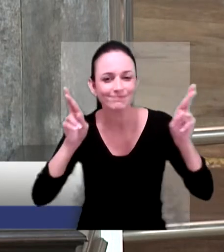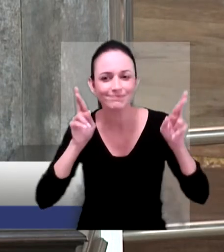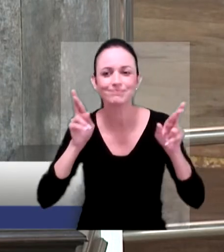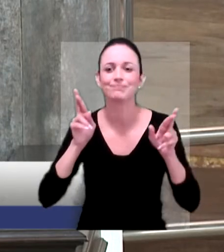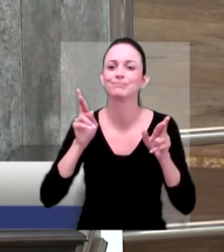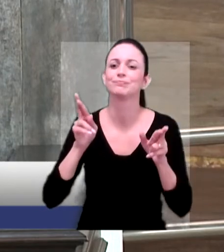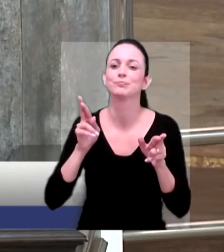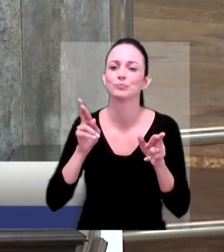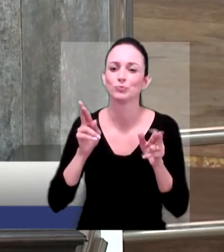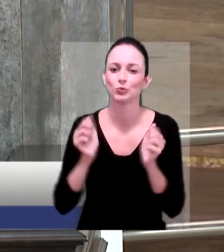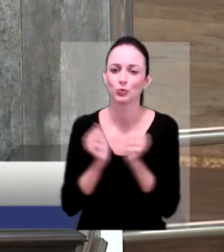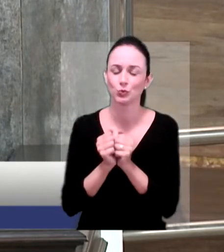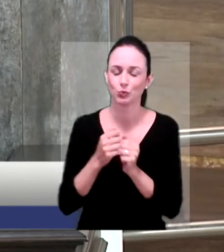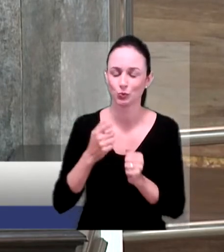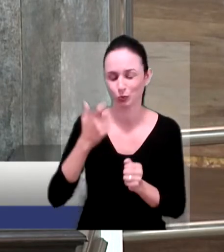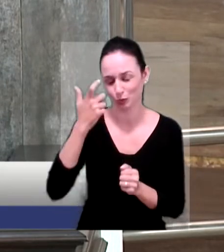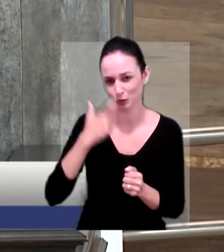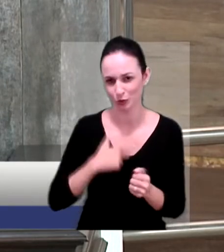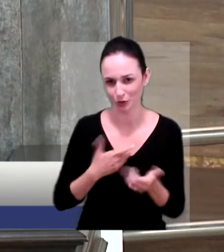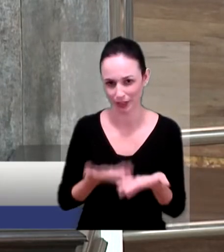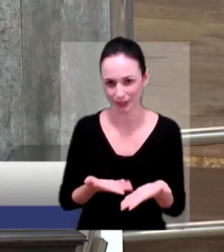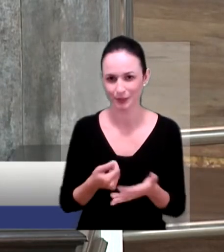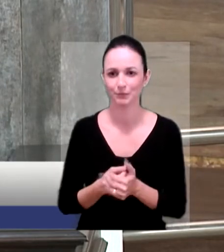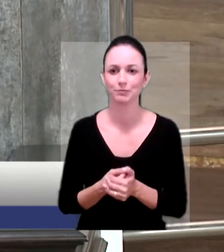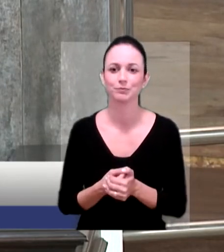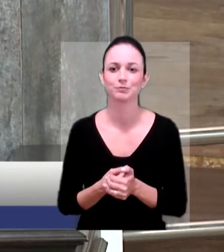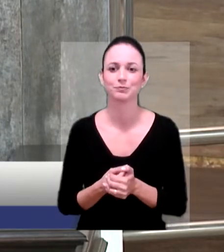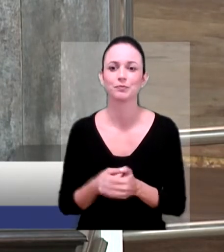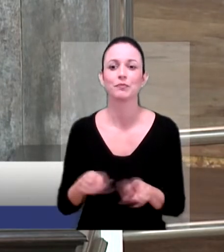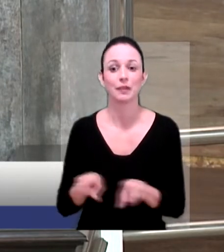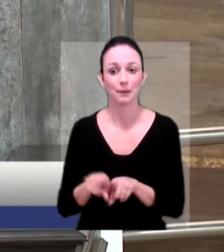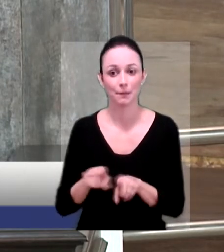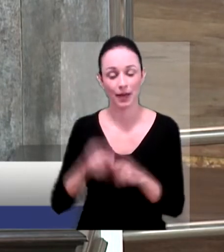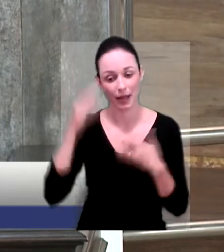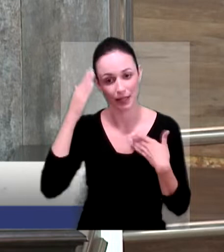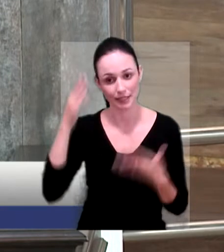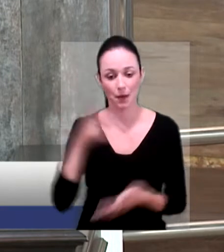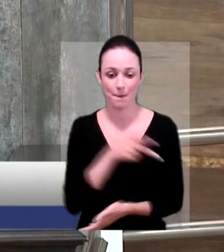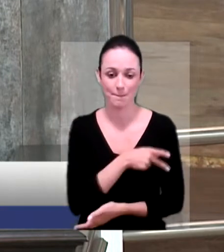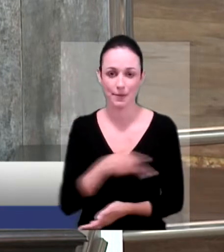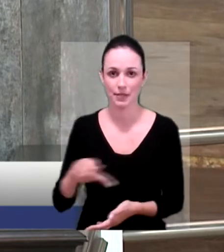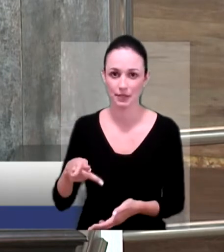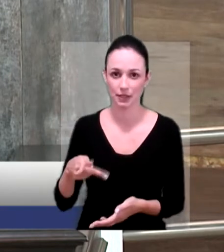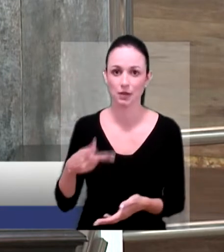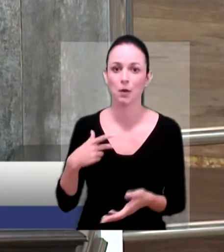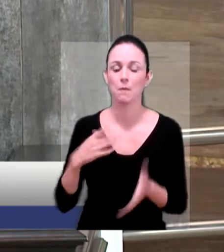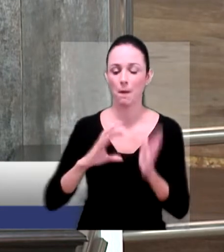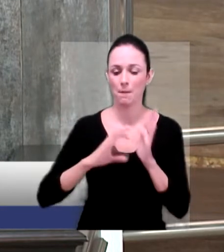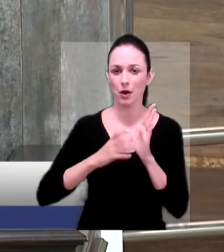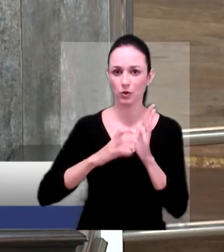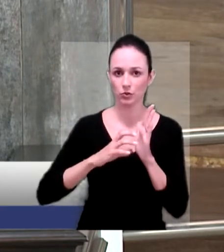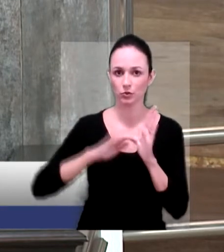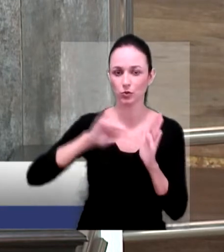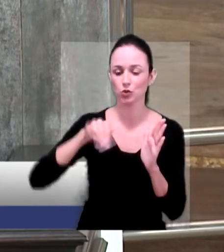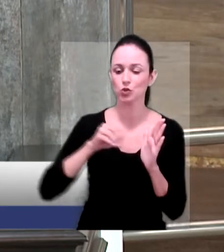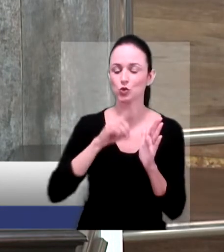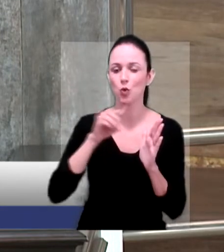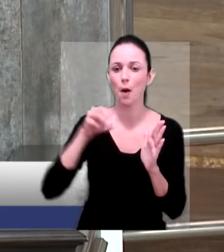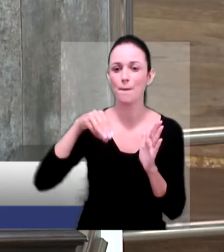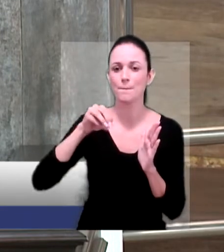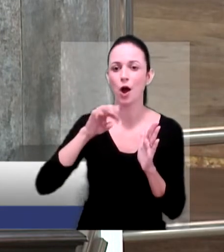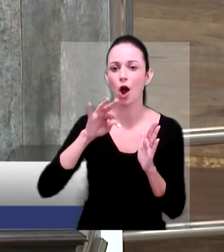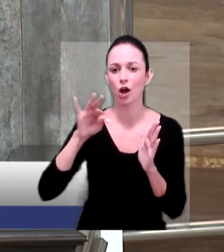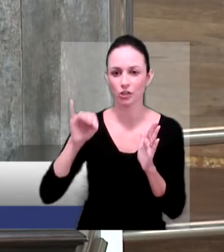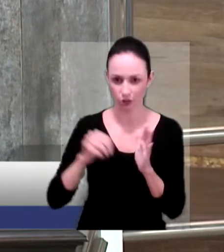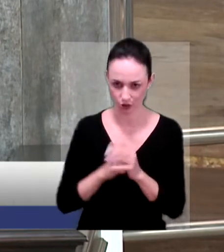aqui. Quero agradecer ao presidente do meu partido, progressista, João Motti, que me convidou para que